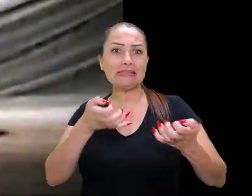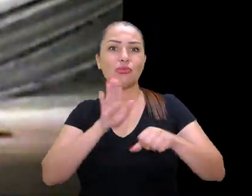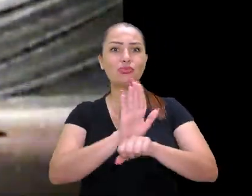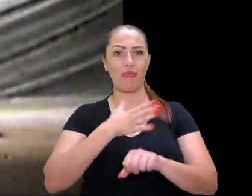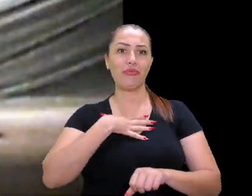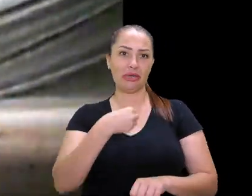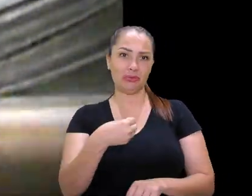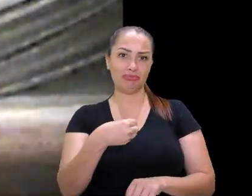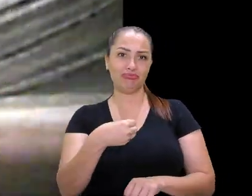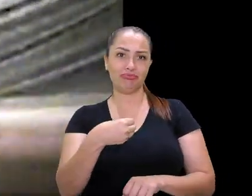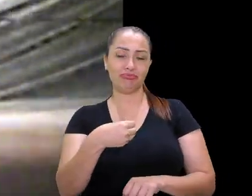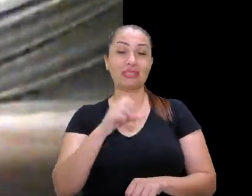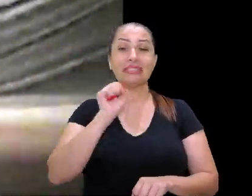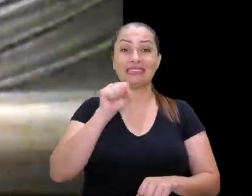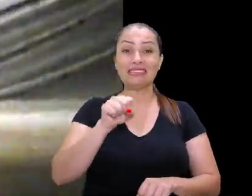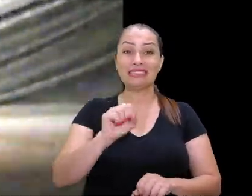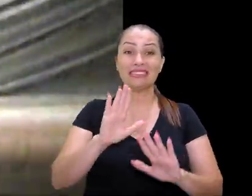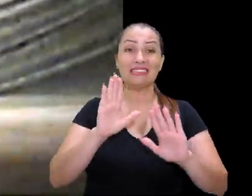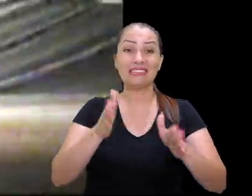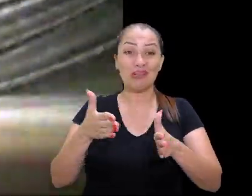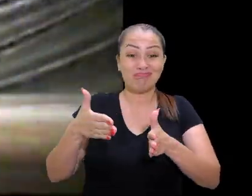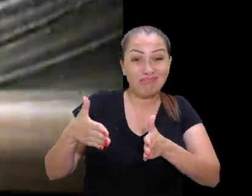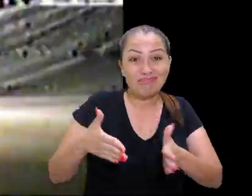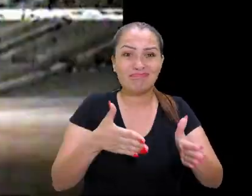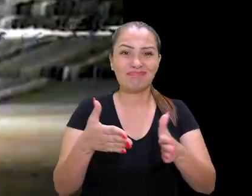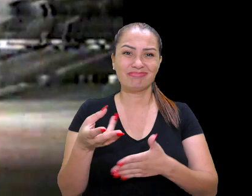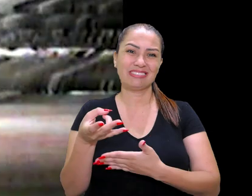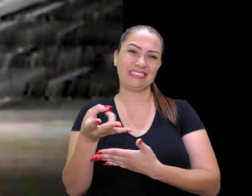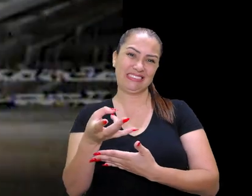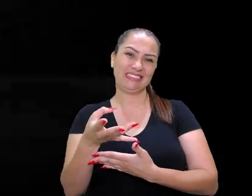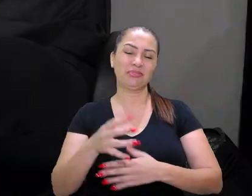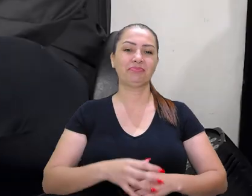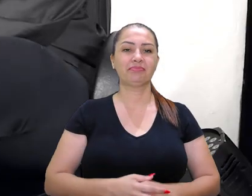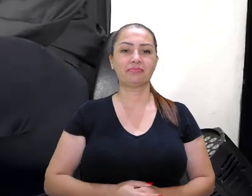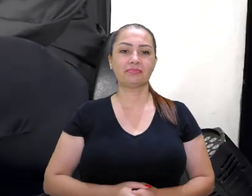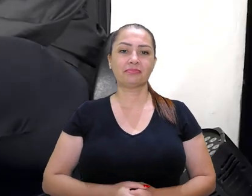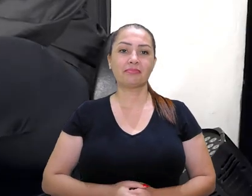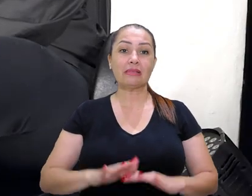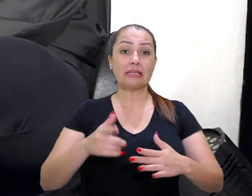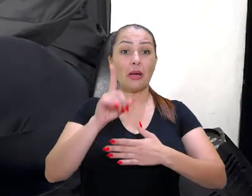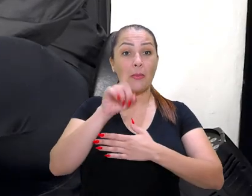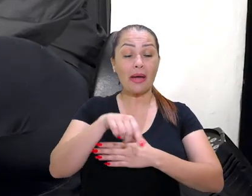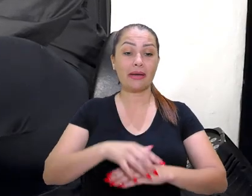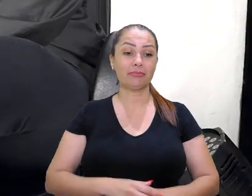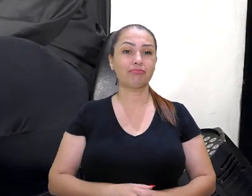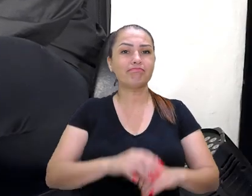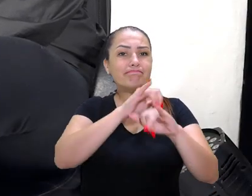filho que estava indo para o mundo das drogas, né? E então, assim, eu passava uma mensagem,